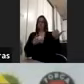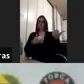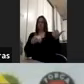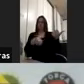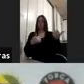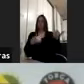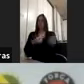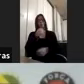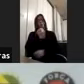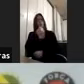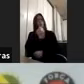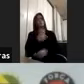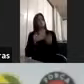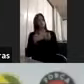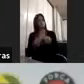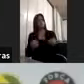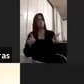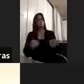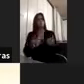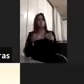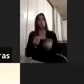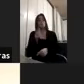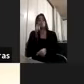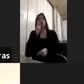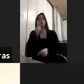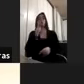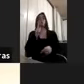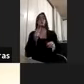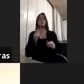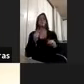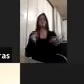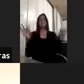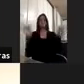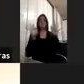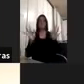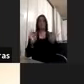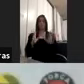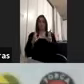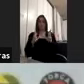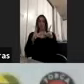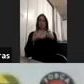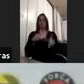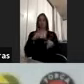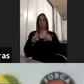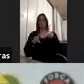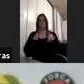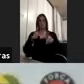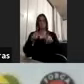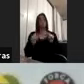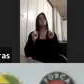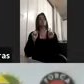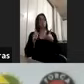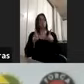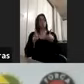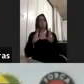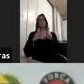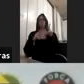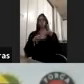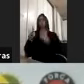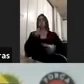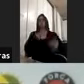dar uma animada um pouco no povo lá. Nada está acontecendo escondido lá, viu, Ezequiel? Porque tudo está nas redes, é